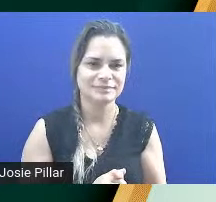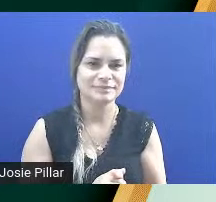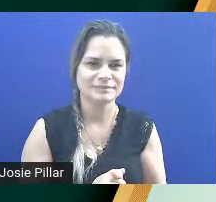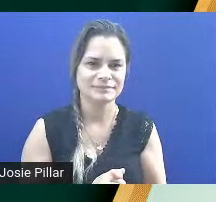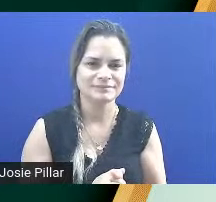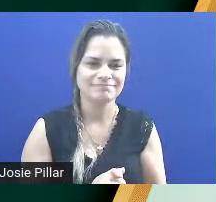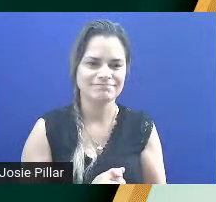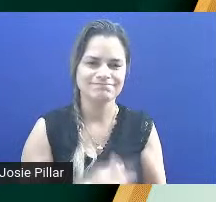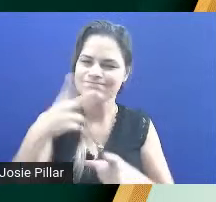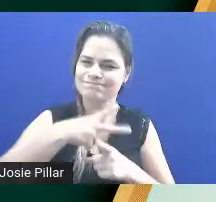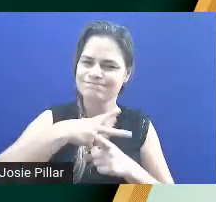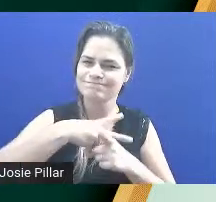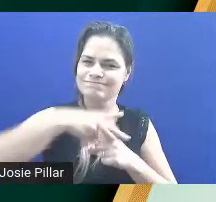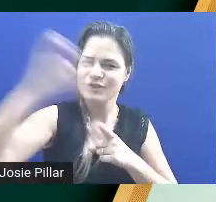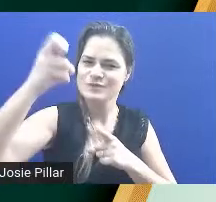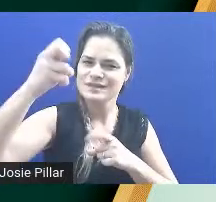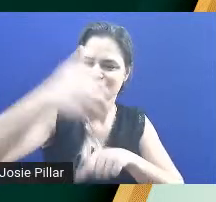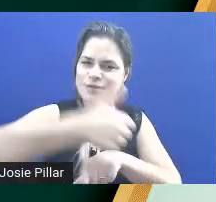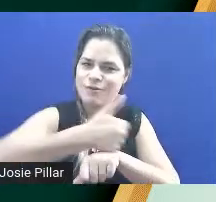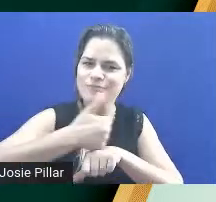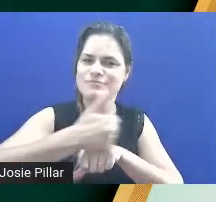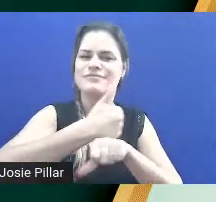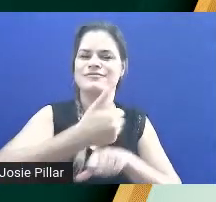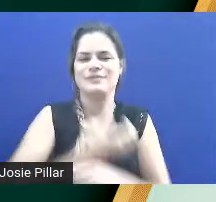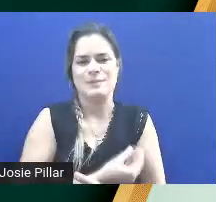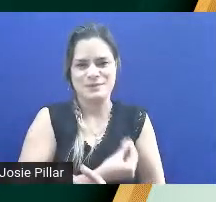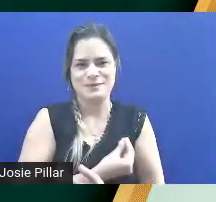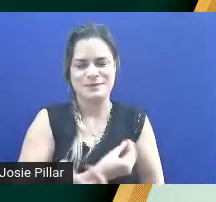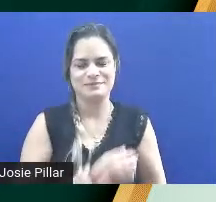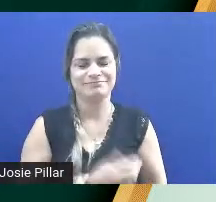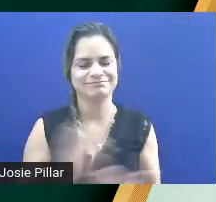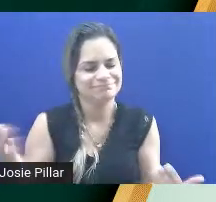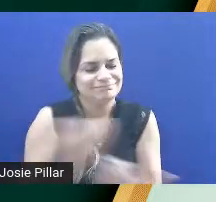muito sucesso na vida profissional de vocês. Um grande abraço.